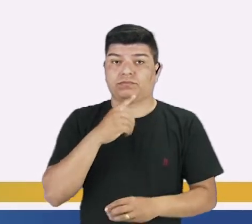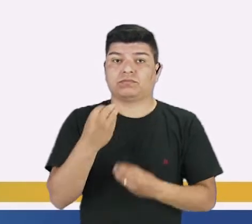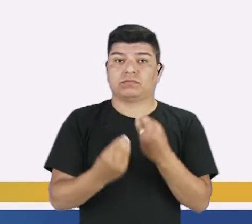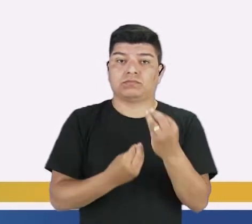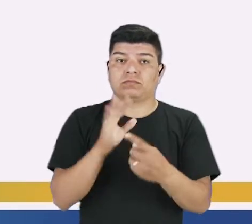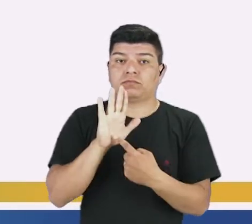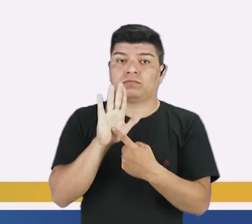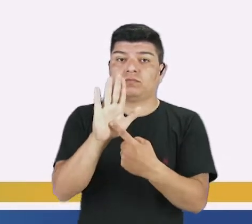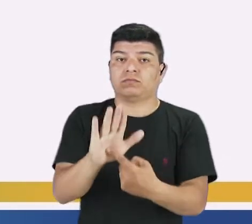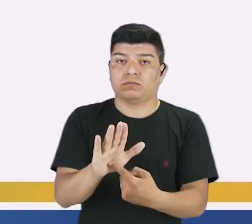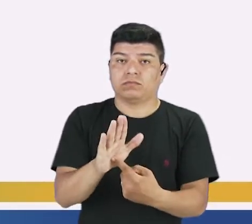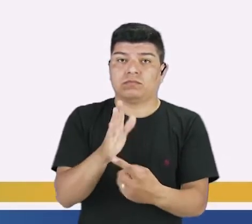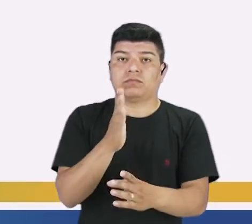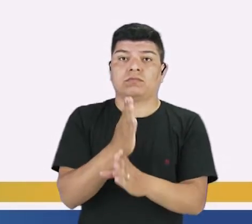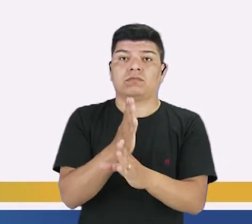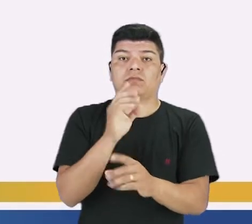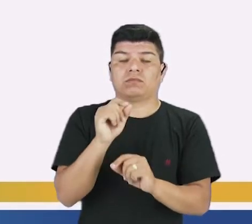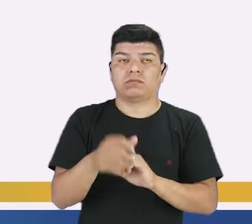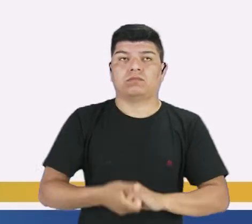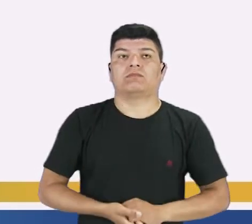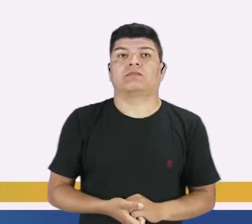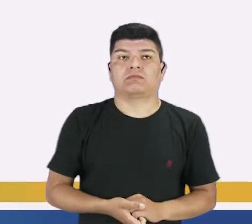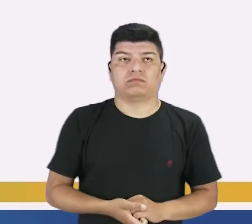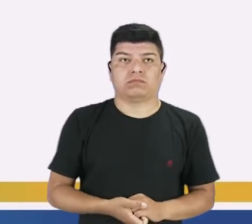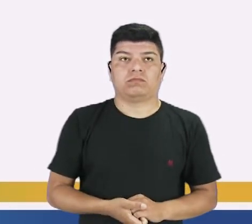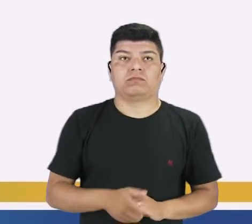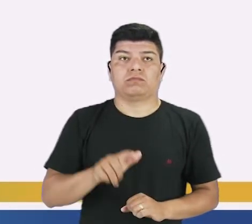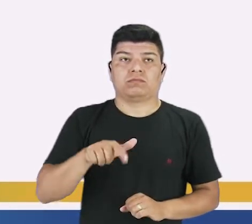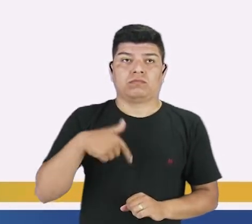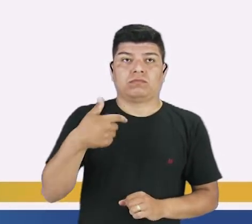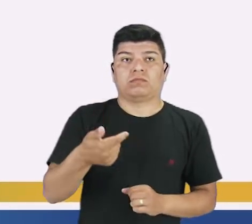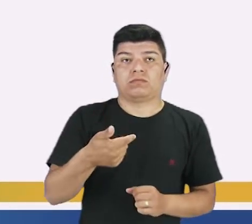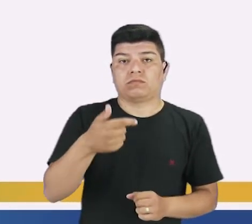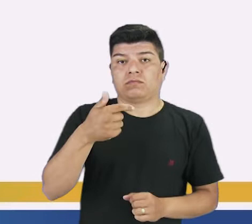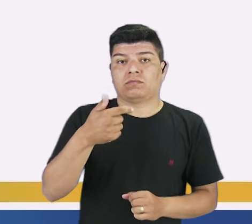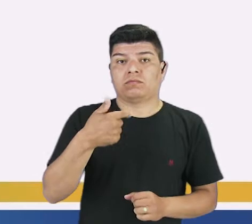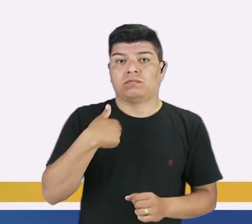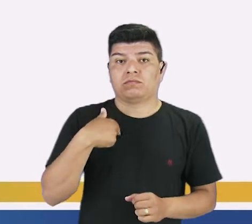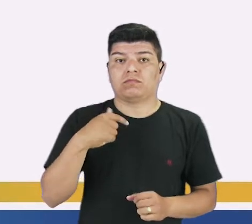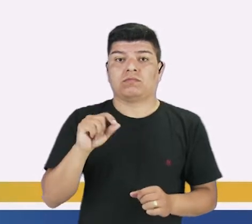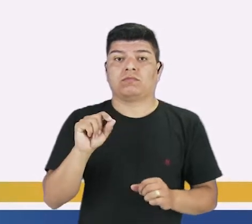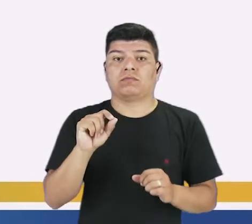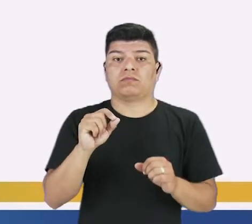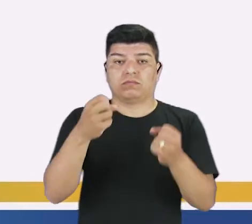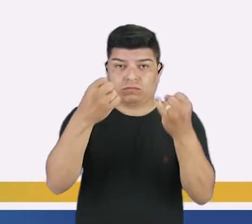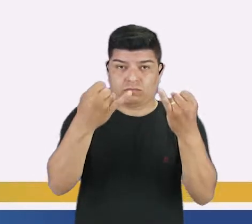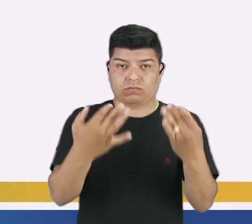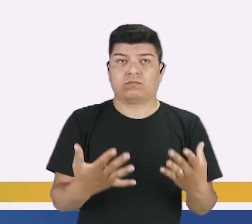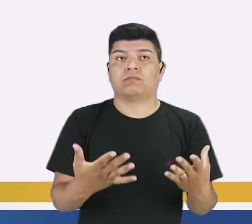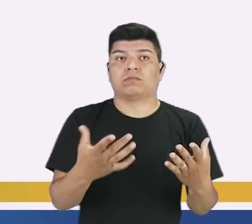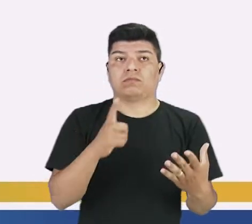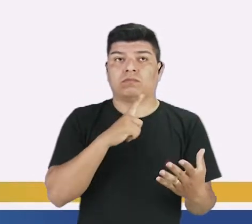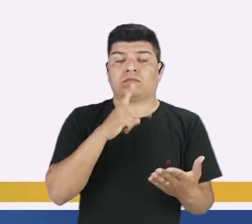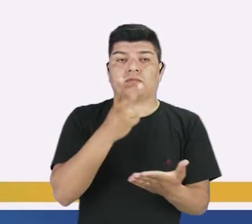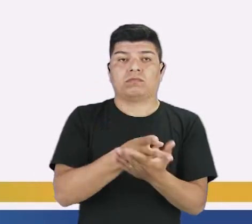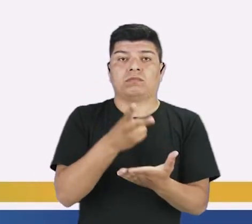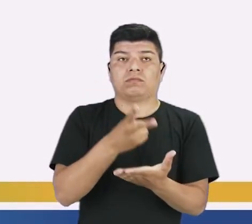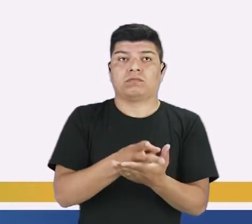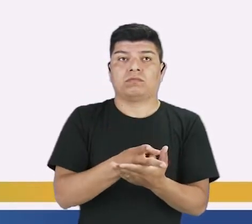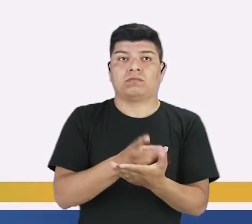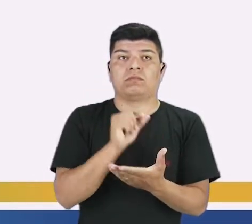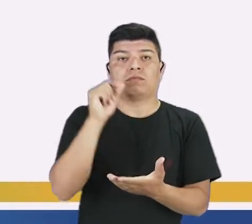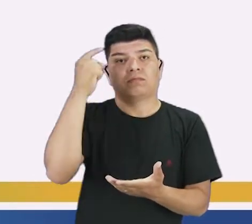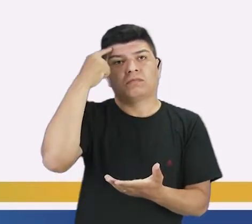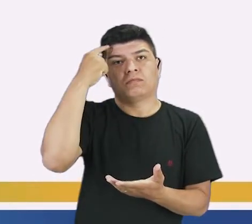se apresentam? Através das obras para nós. Depois, falando em obras, nós temos sempre que ter o